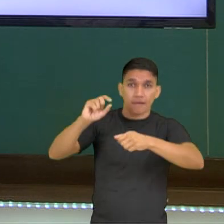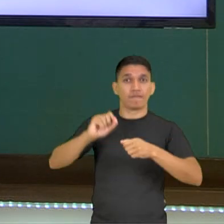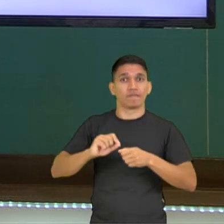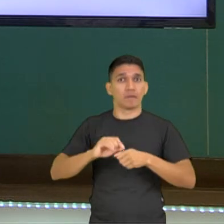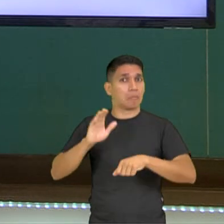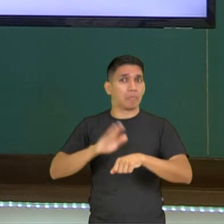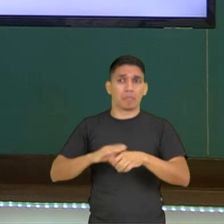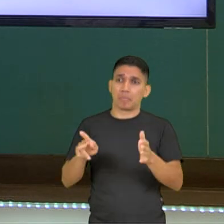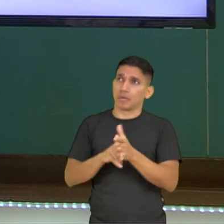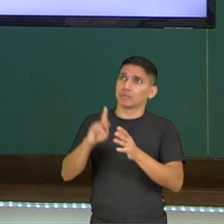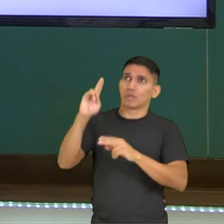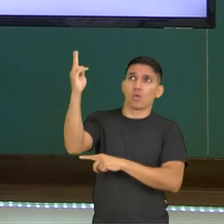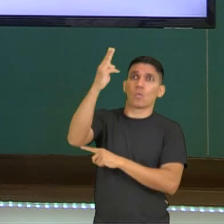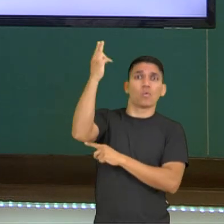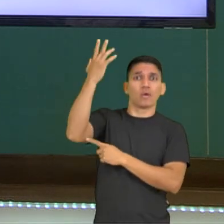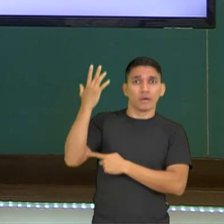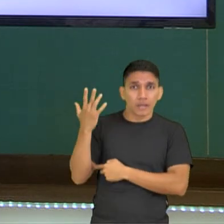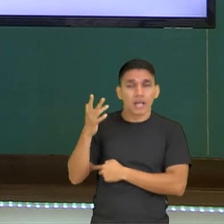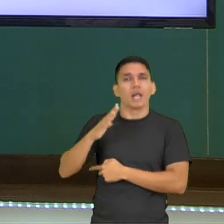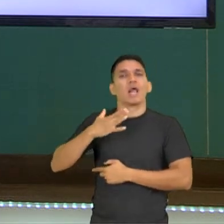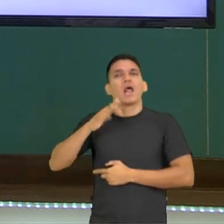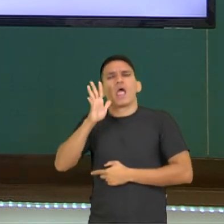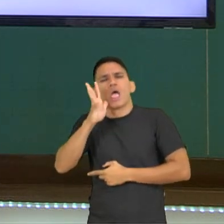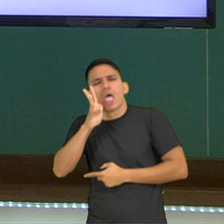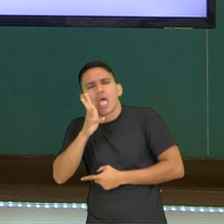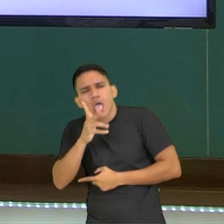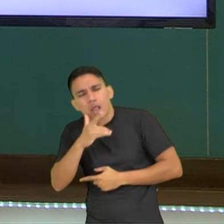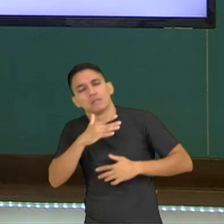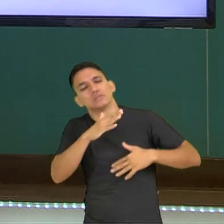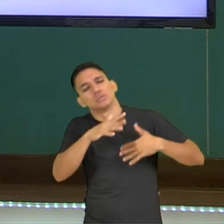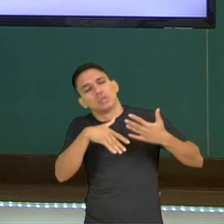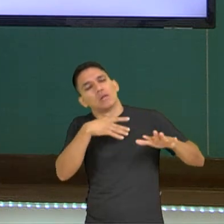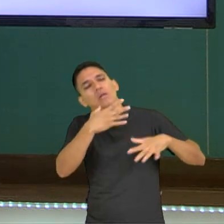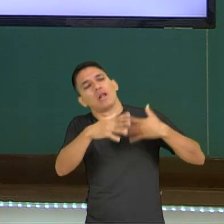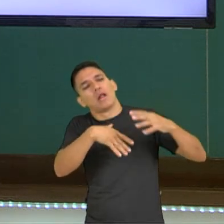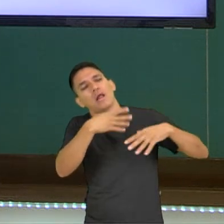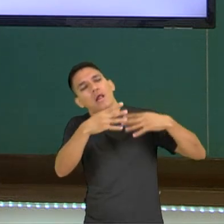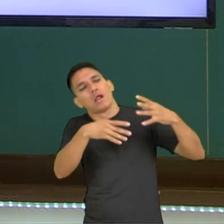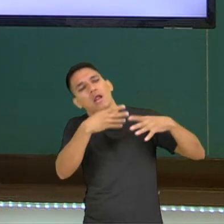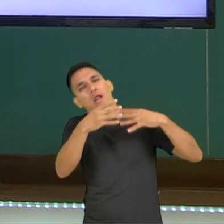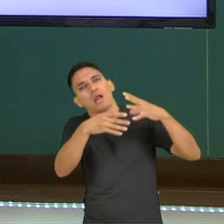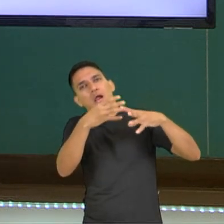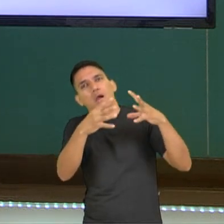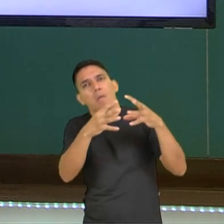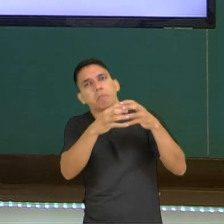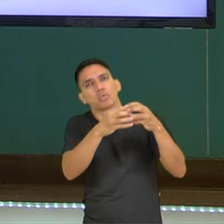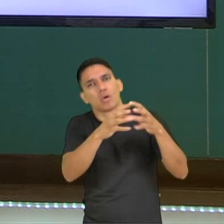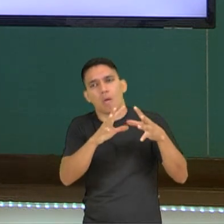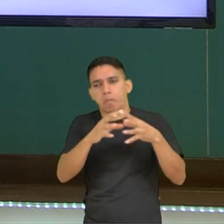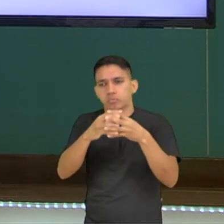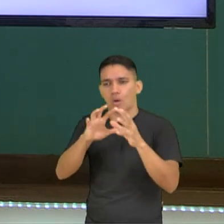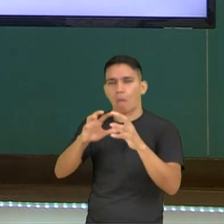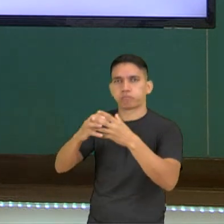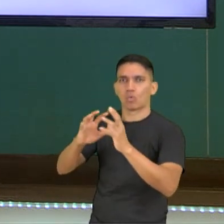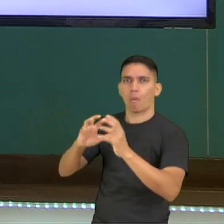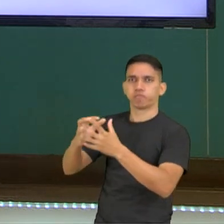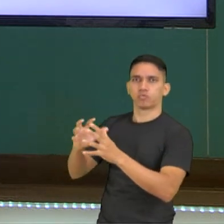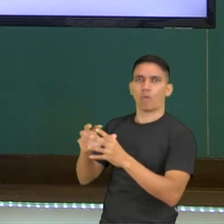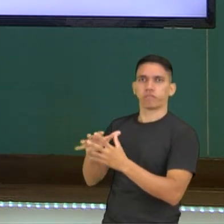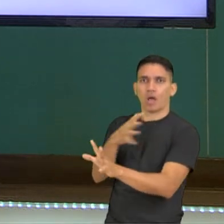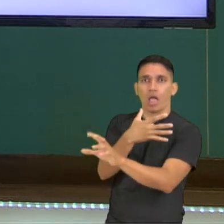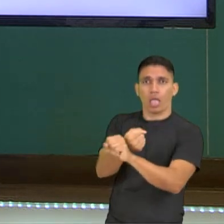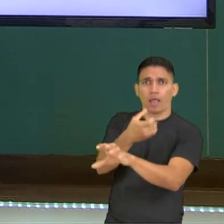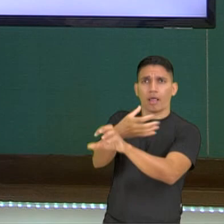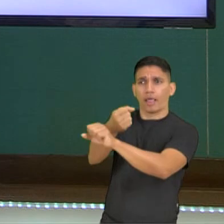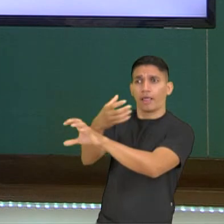pelo espaço. E lentamente esse material foi o quê? Se agrupando, se